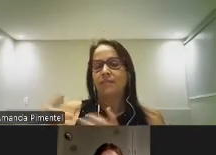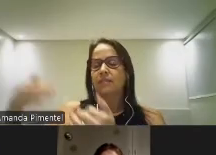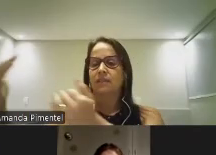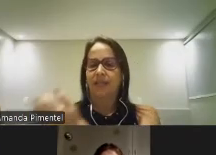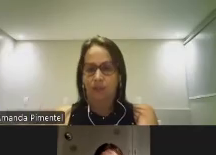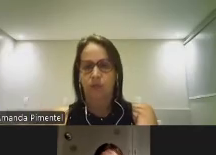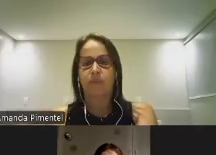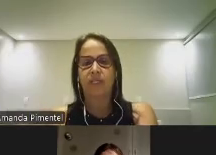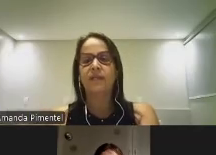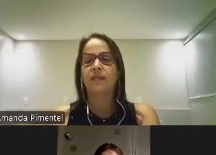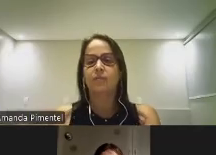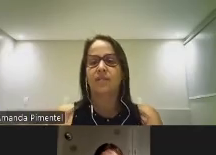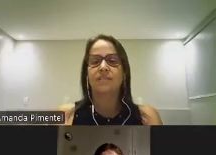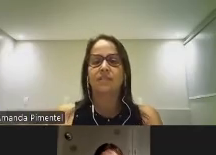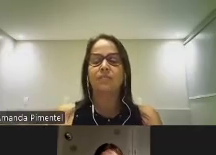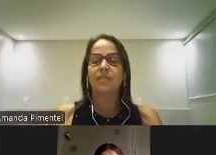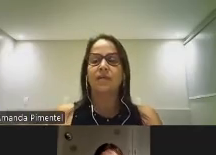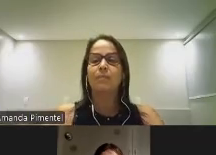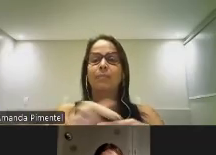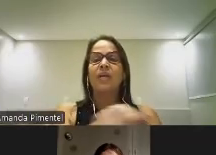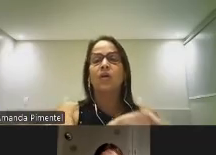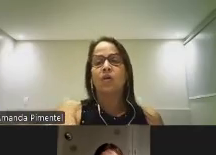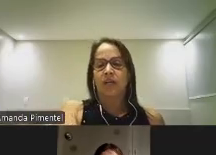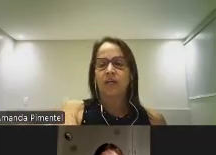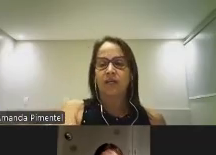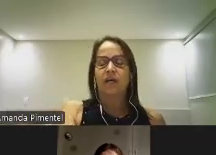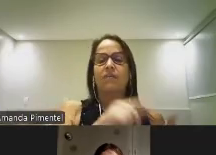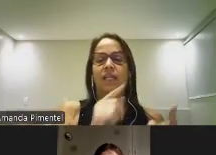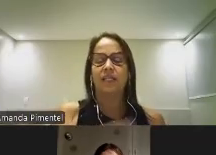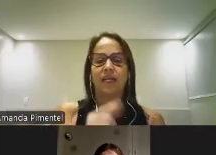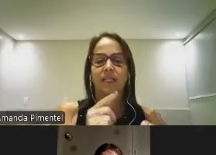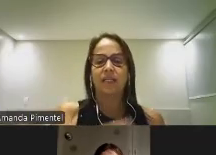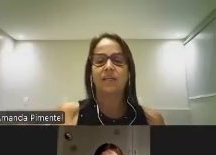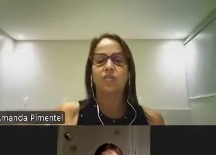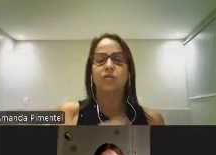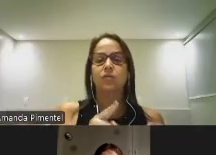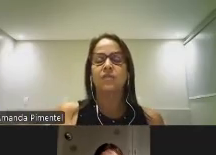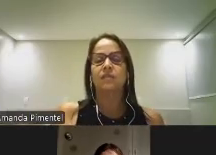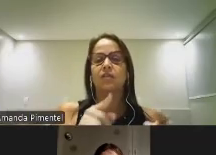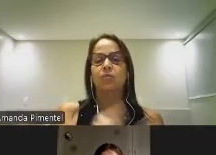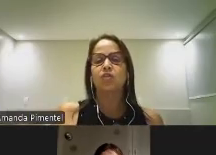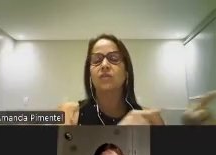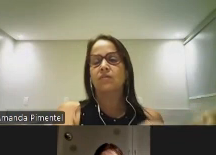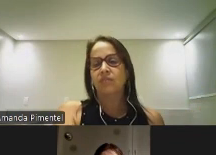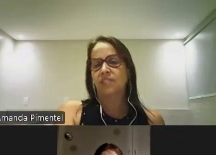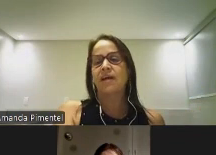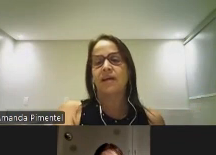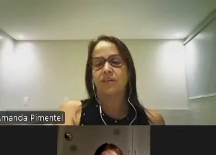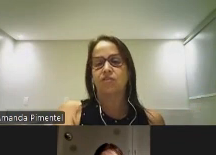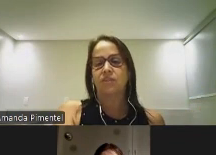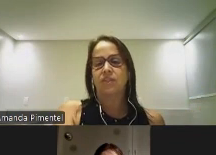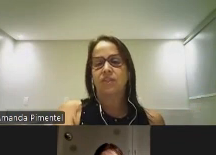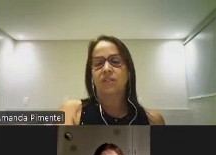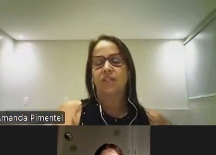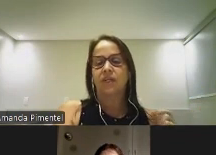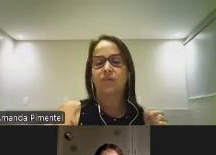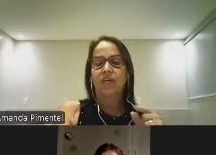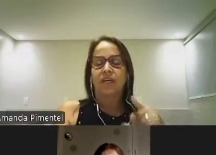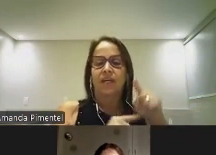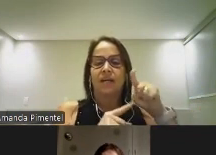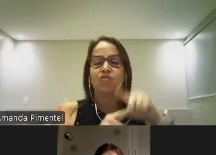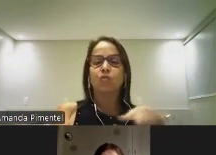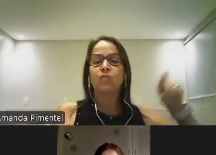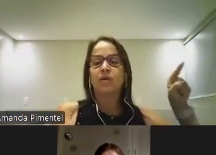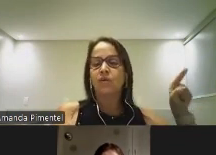ajuda o paciente a dormir, digamos assim, mas ele piora a qualidade daquele sono no sentido de obstrução de vias aéreas.